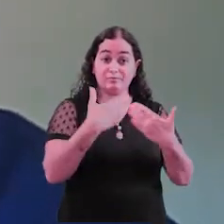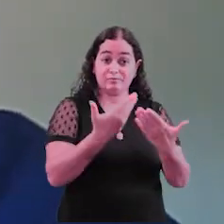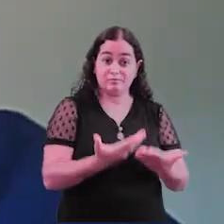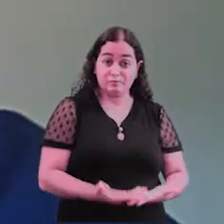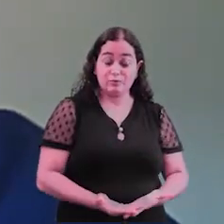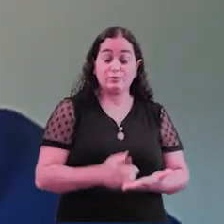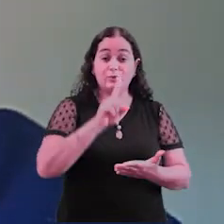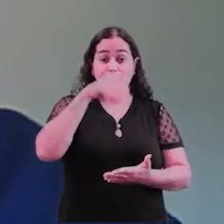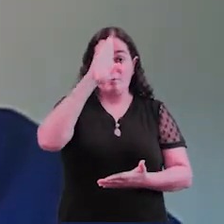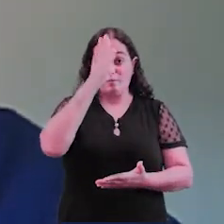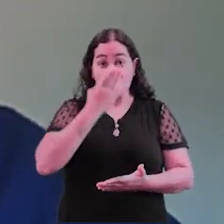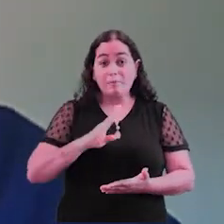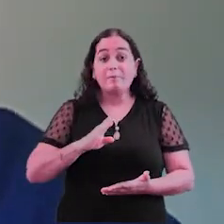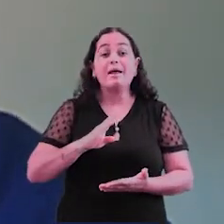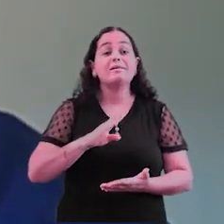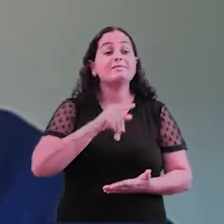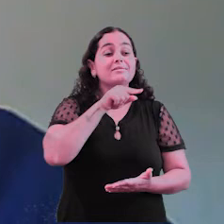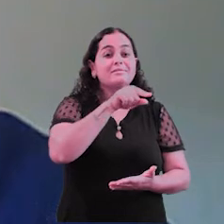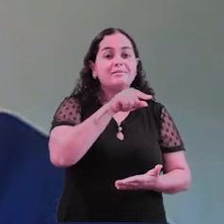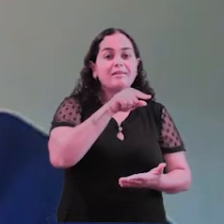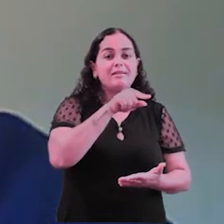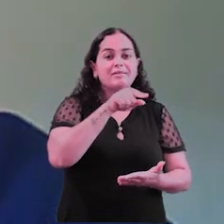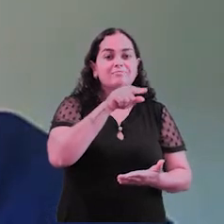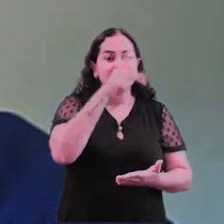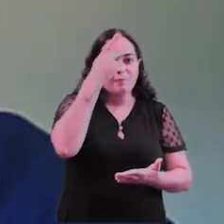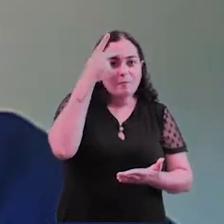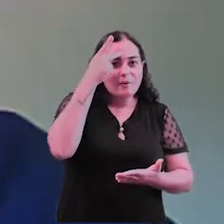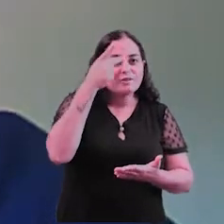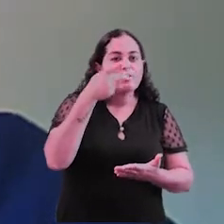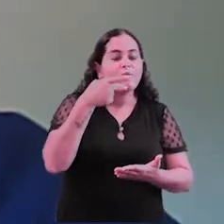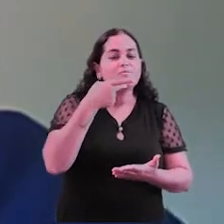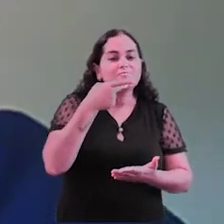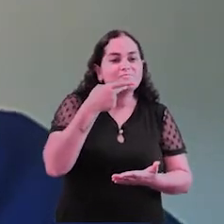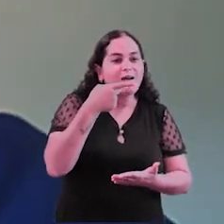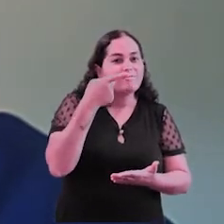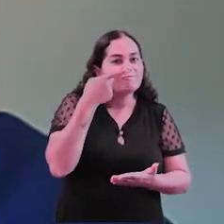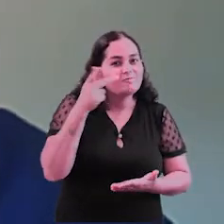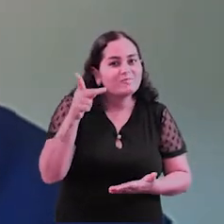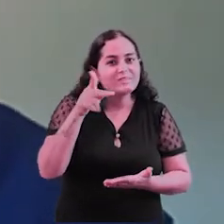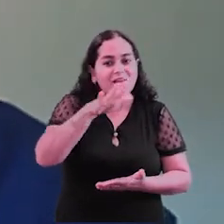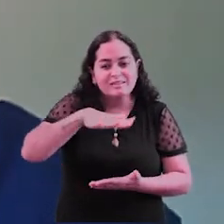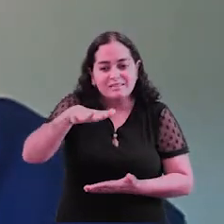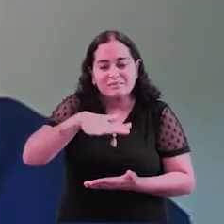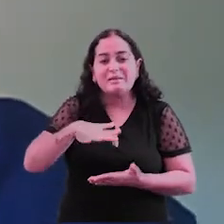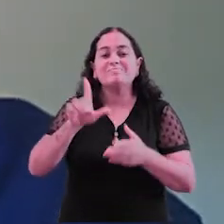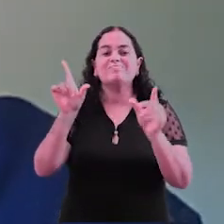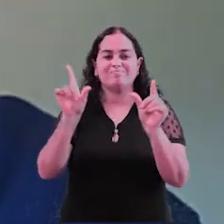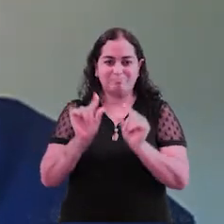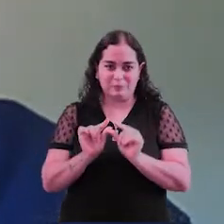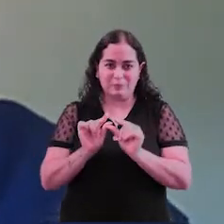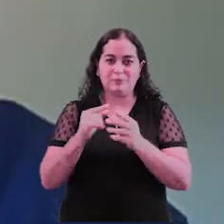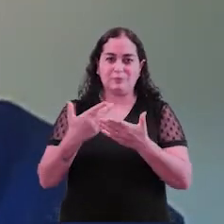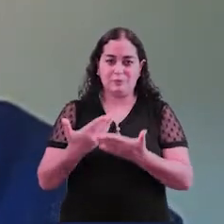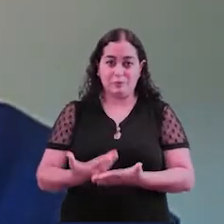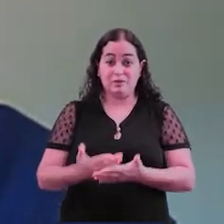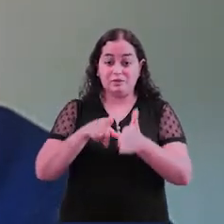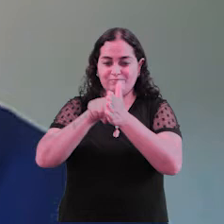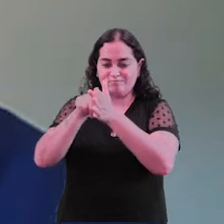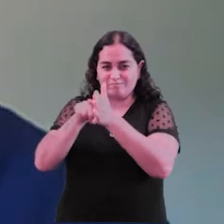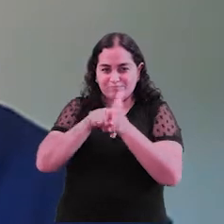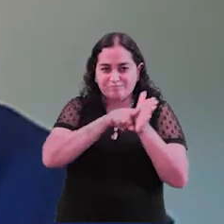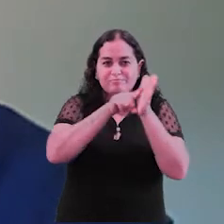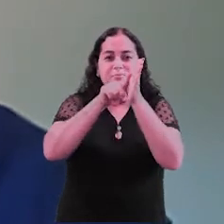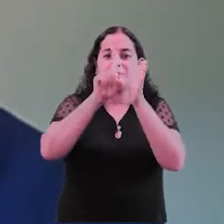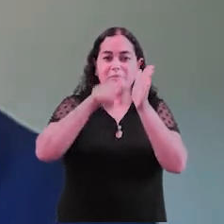Contudo, o número de brasileiros que declara visitar estes espaços ainda é reduzido. Segundo a última pesquisa de